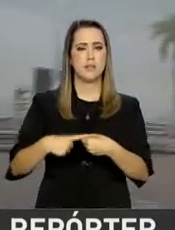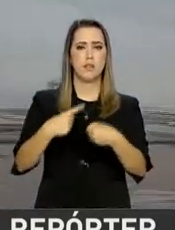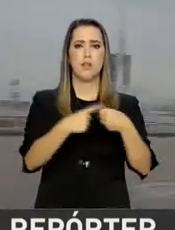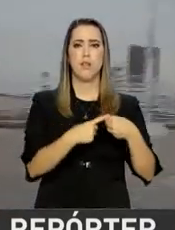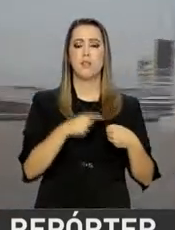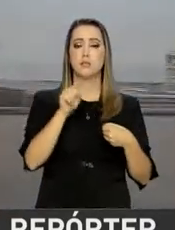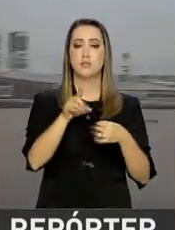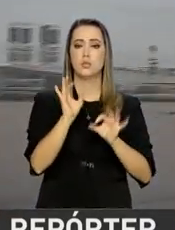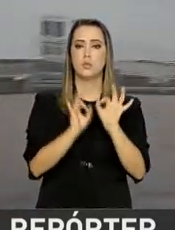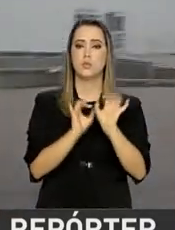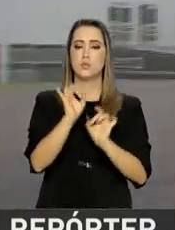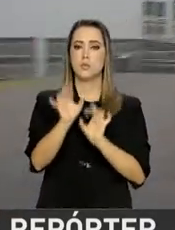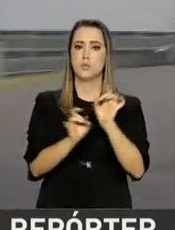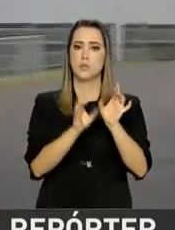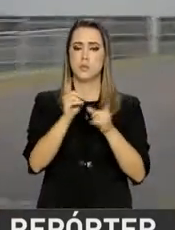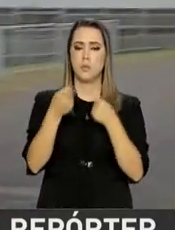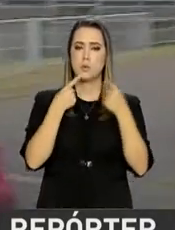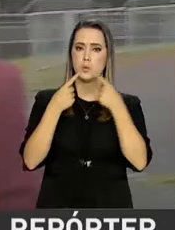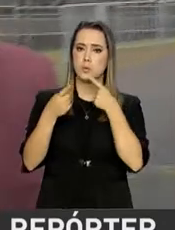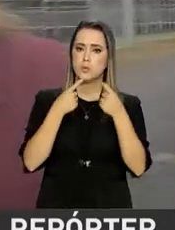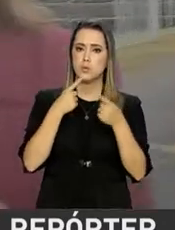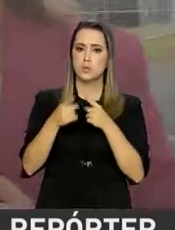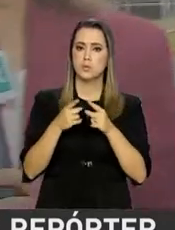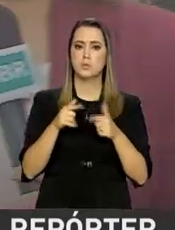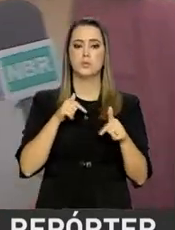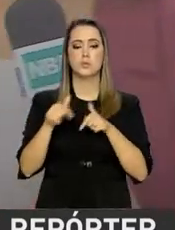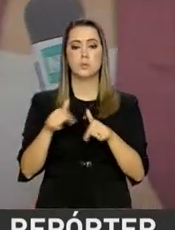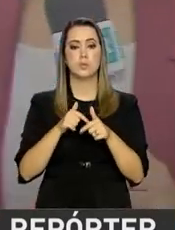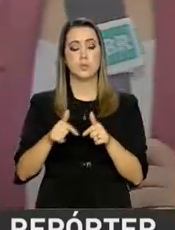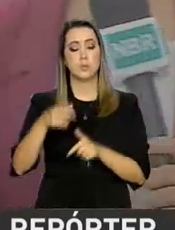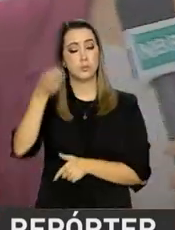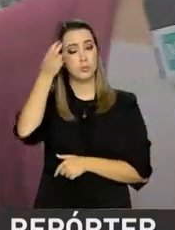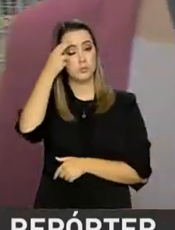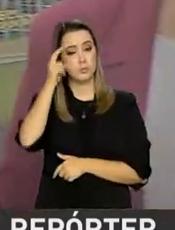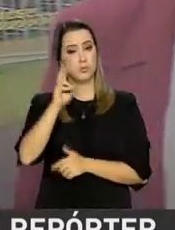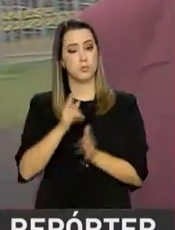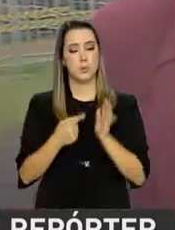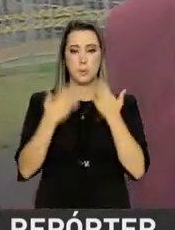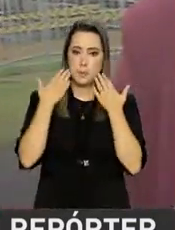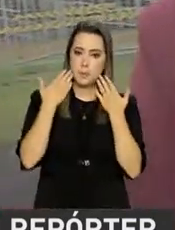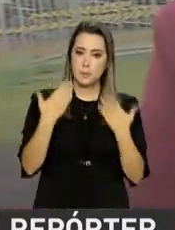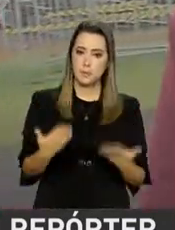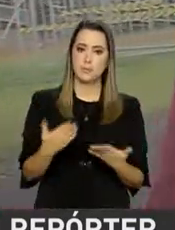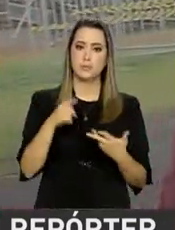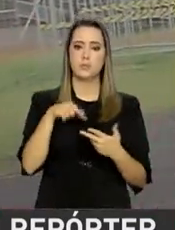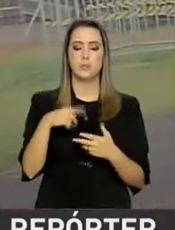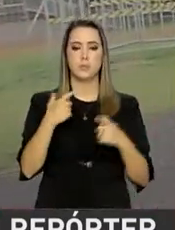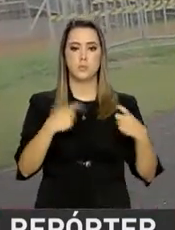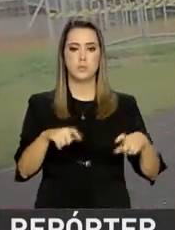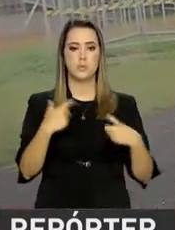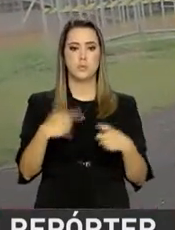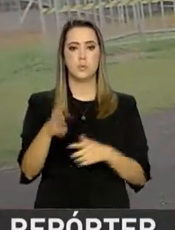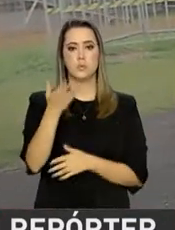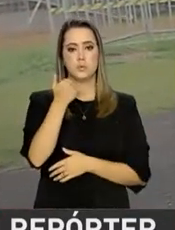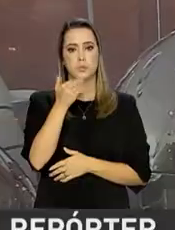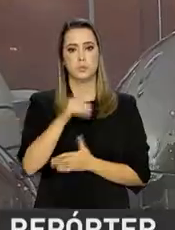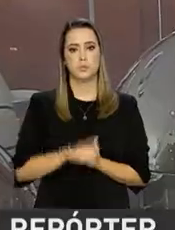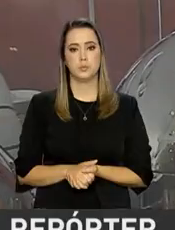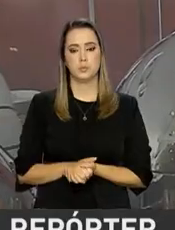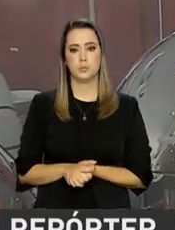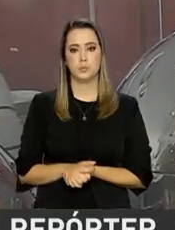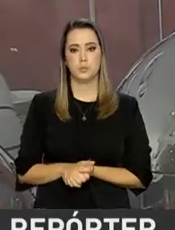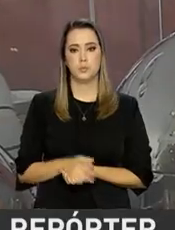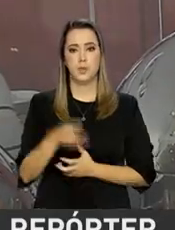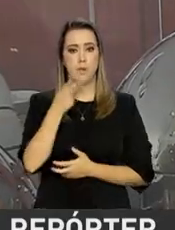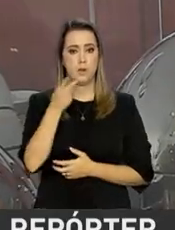espaço reservado para debates atividades culturais exposições e uma área de alimentação e